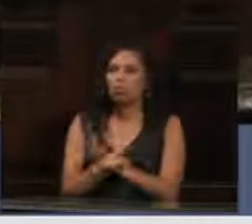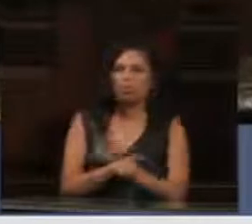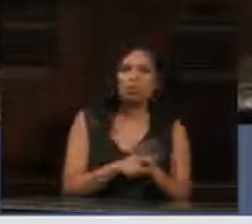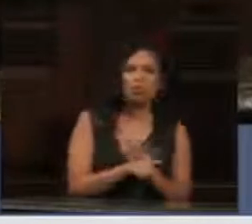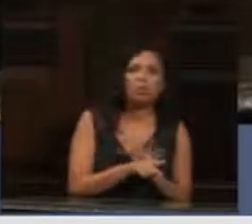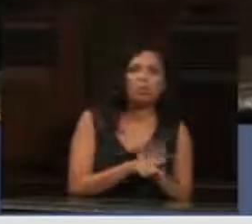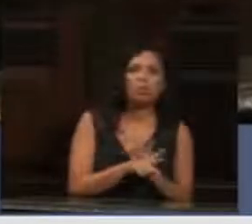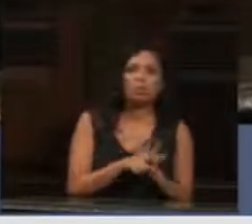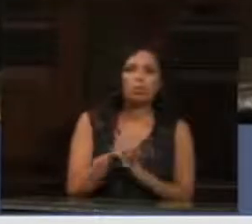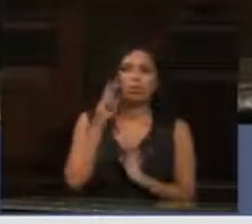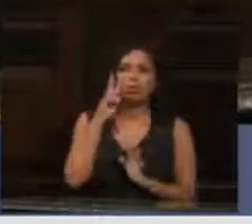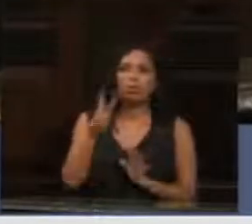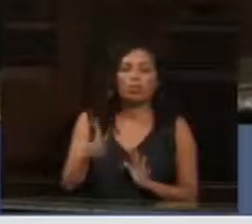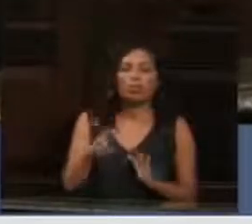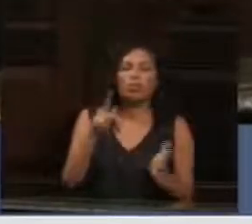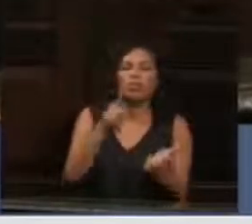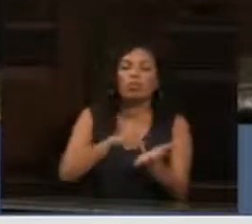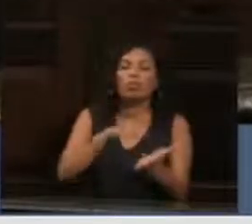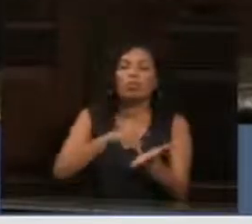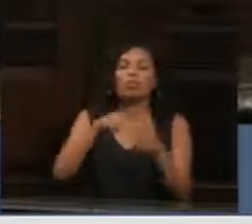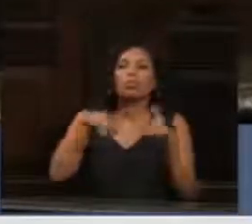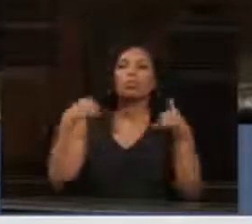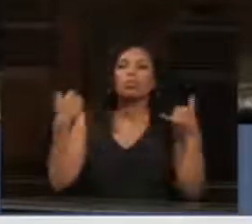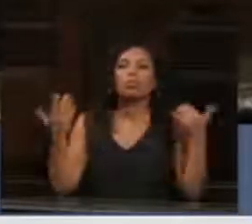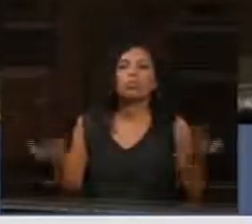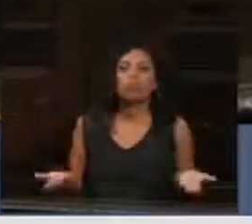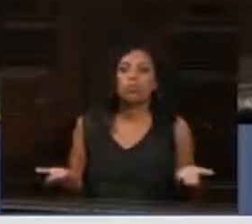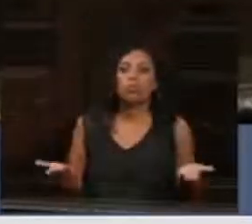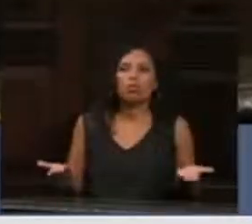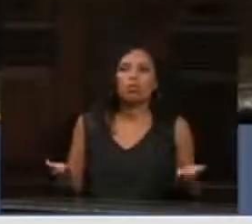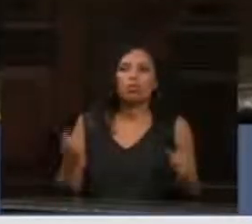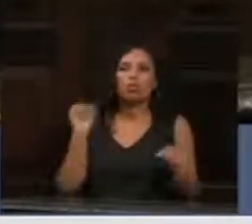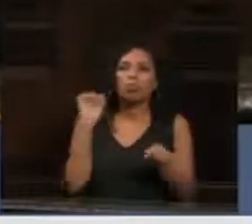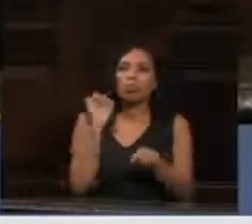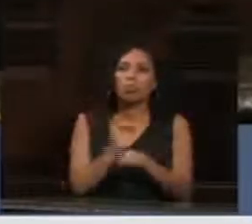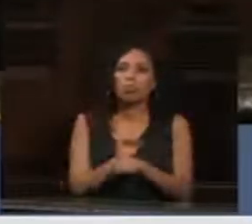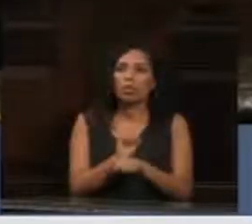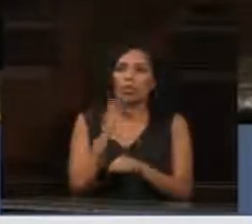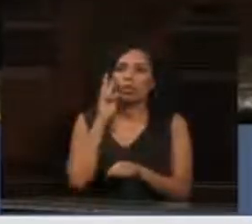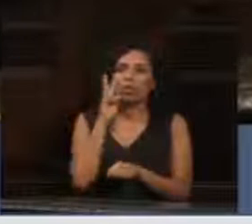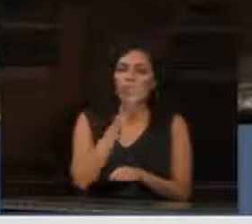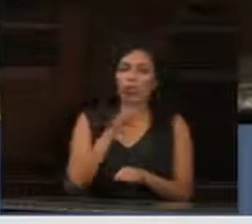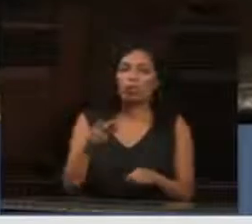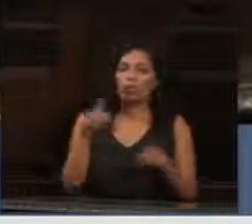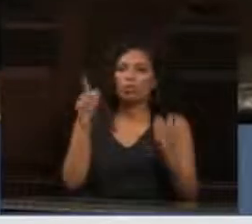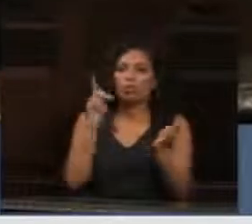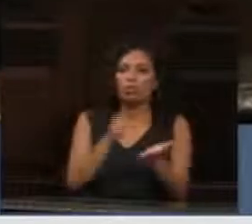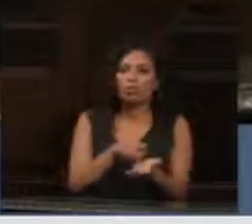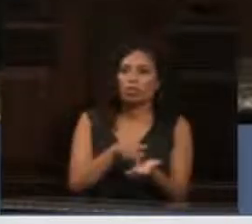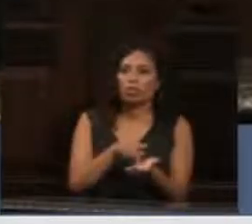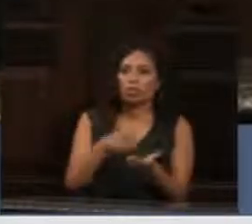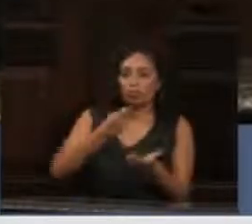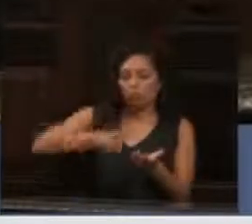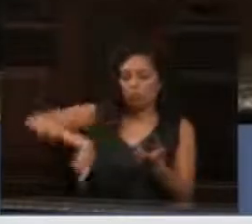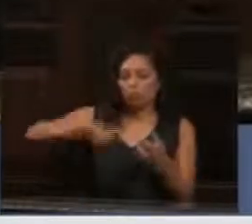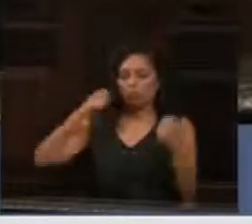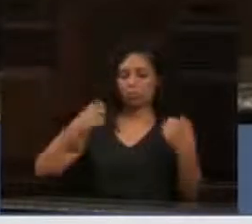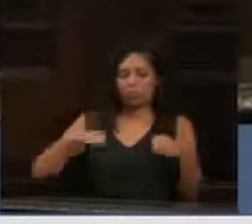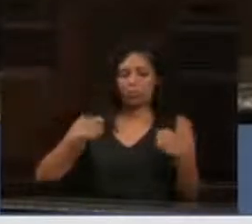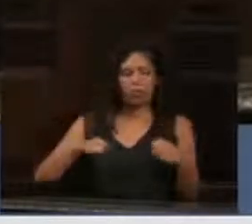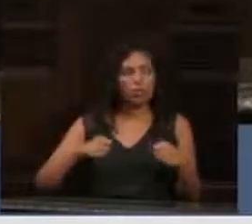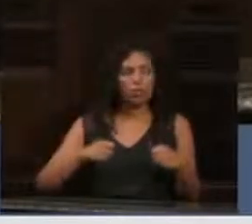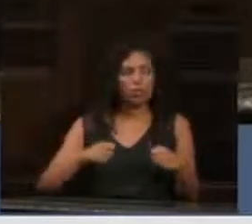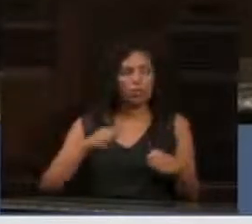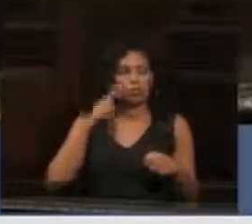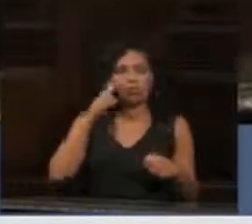fiscalizador para saber exatamente o que aconteceu e tentar barrar, se for da consciência majoritária desse parlamento, acho que tem que ser, barrar o